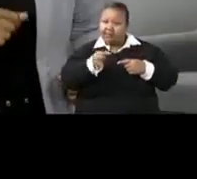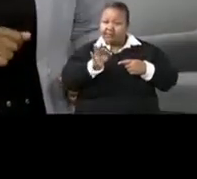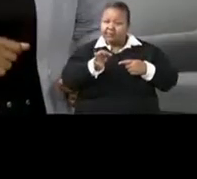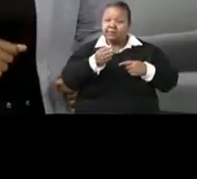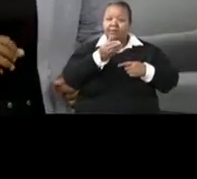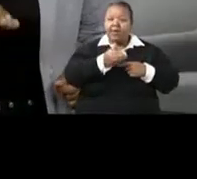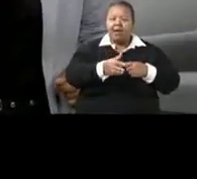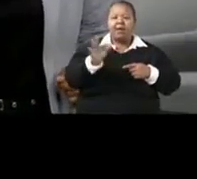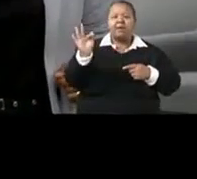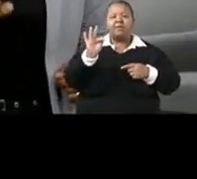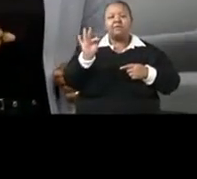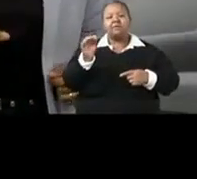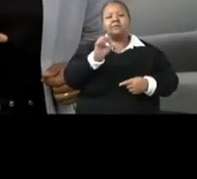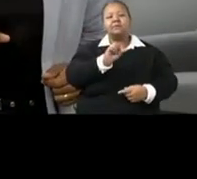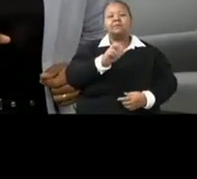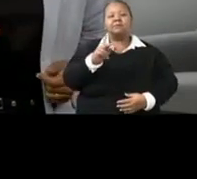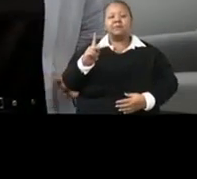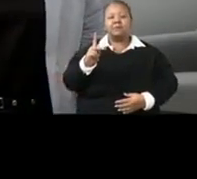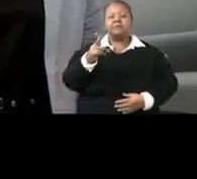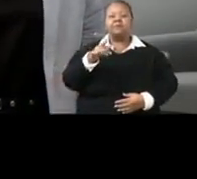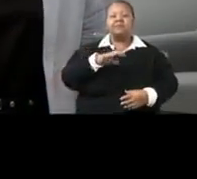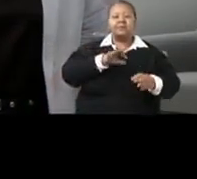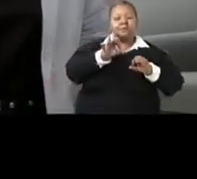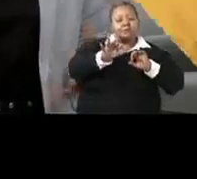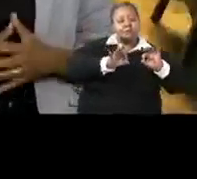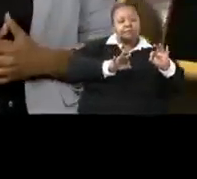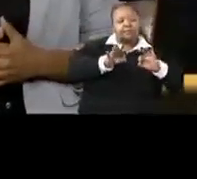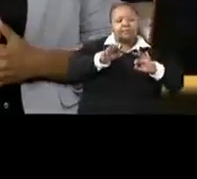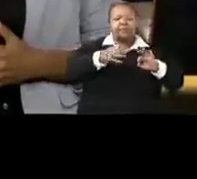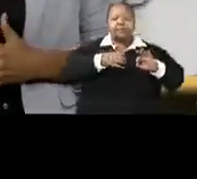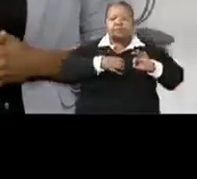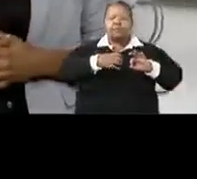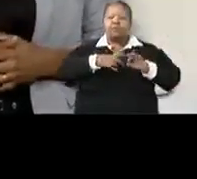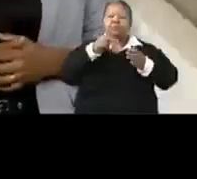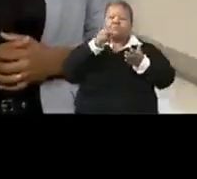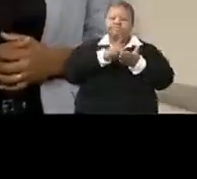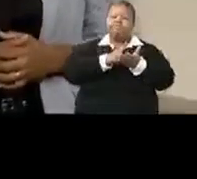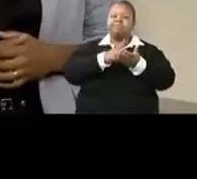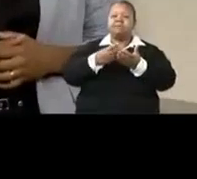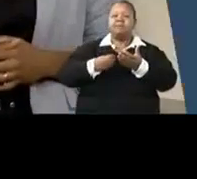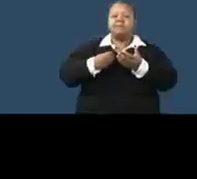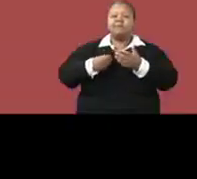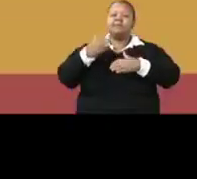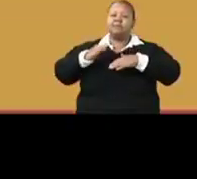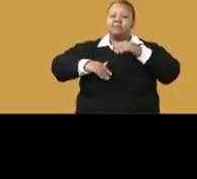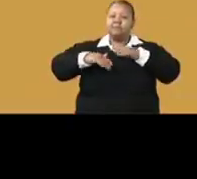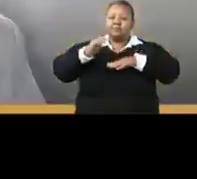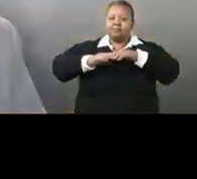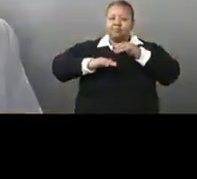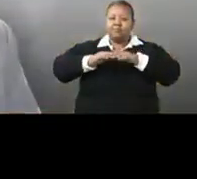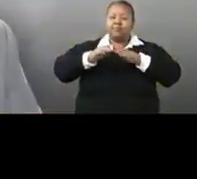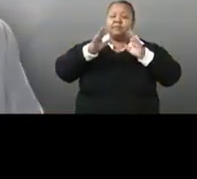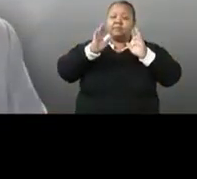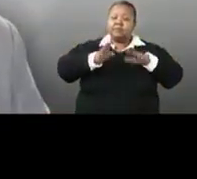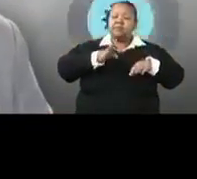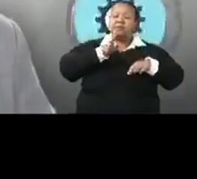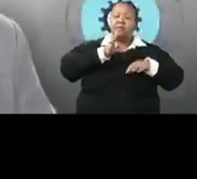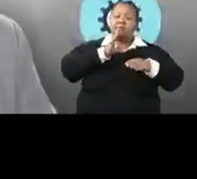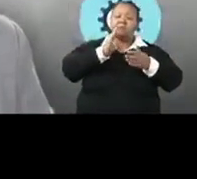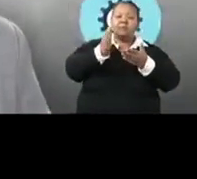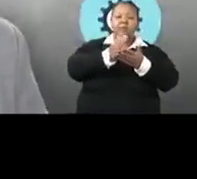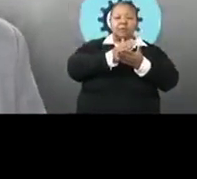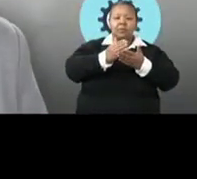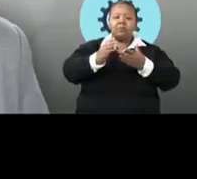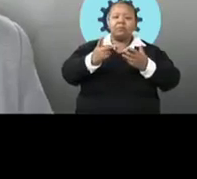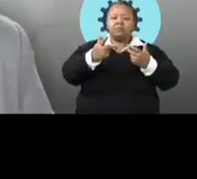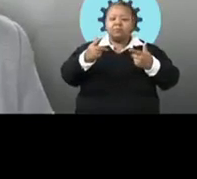é justamente a função das situações problema, te preparar de forma mais prática para a realidade da vida profissional. Já conhecer algumas das situações